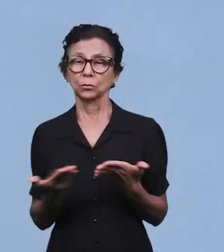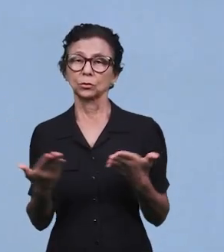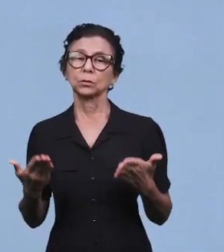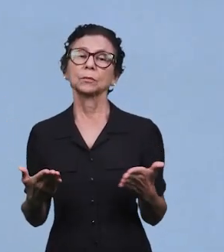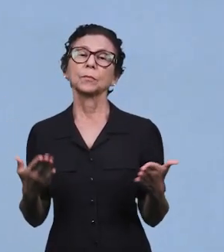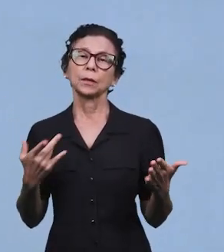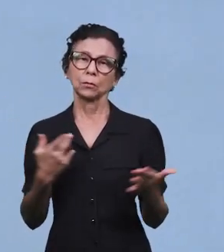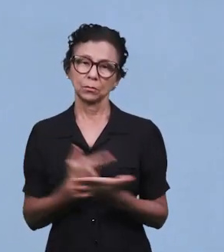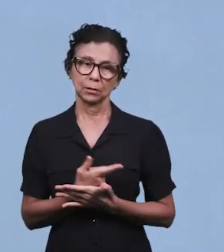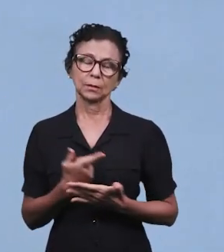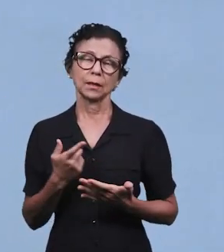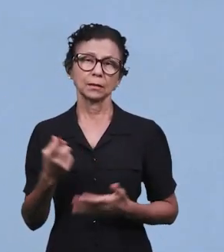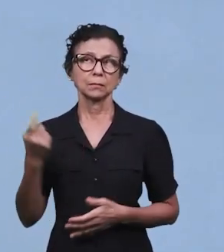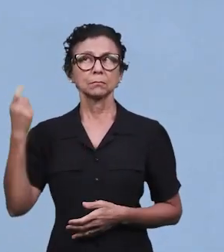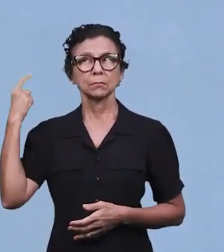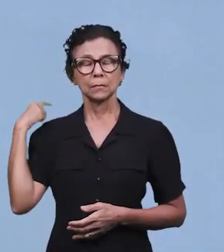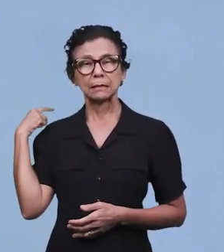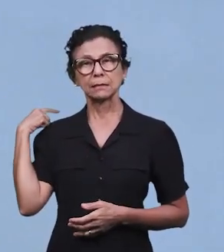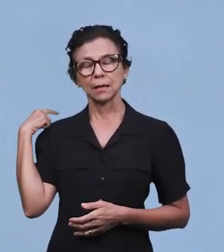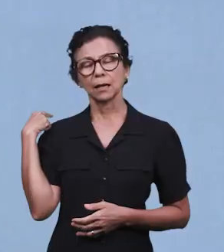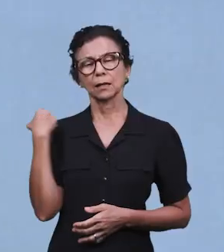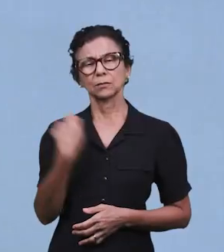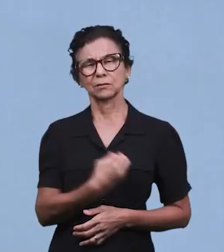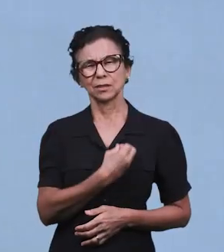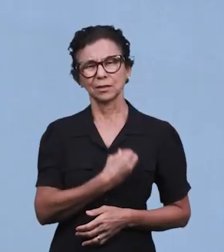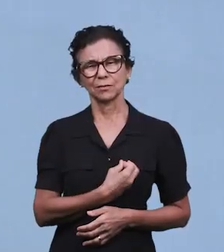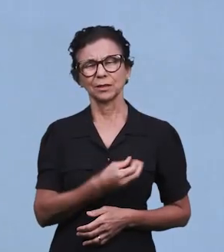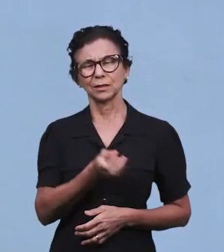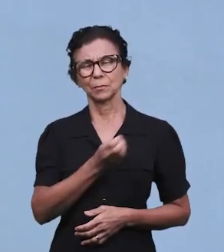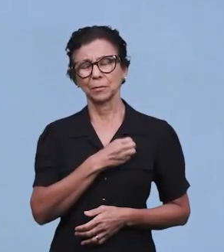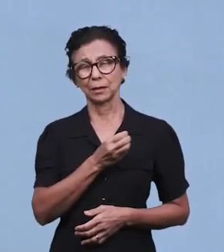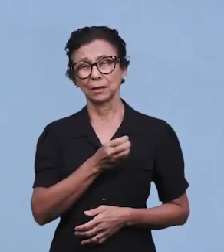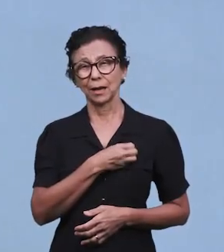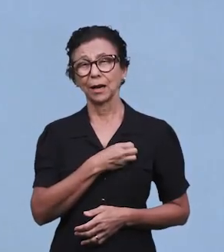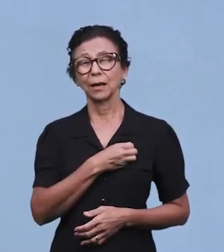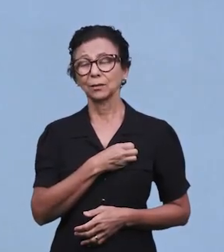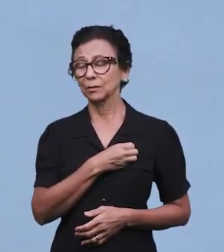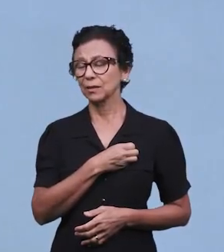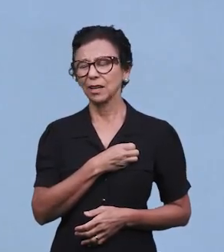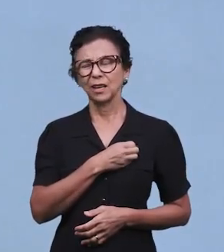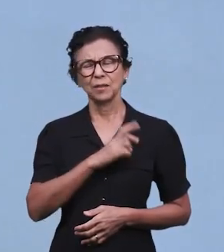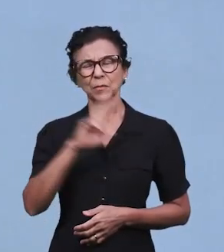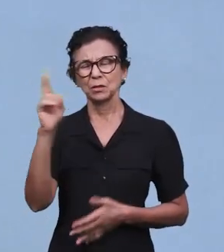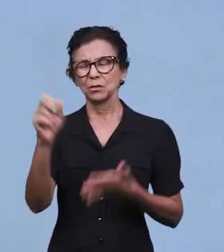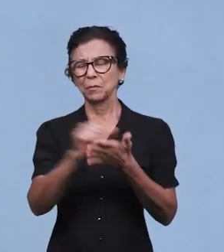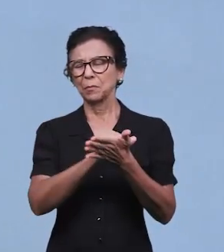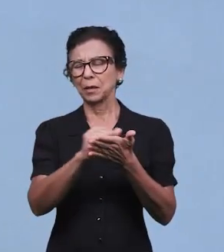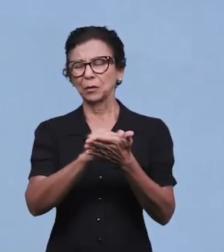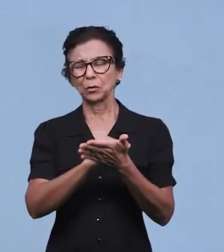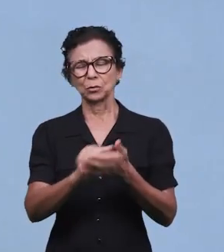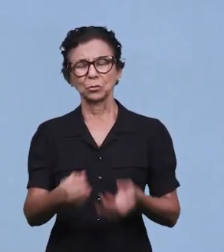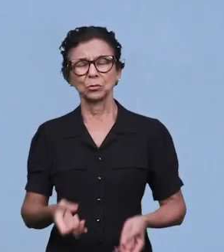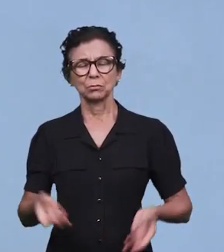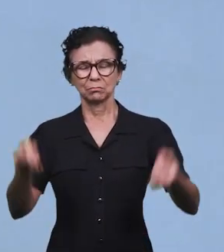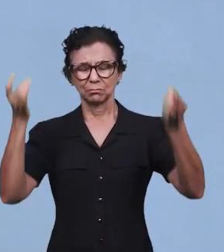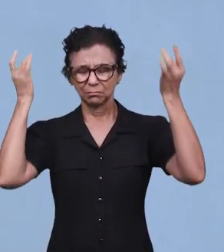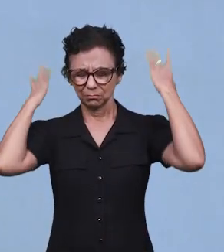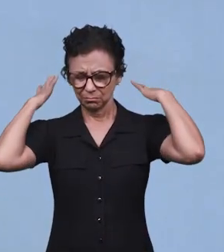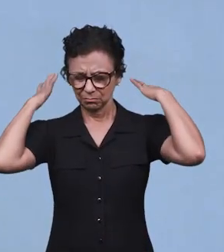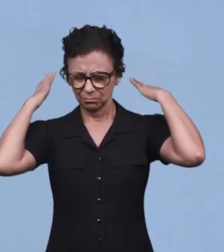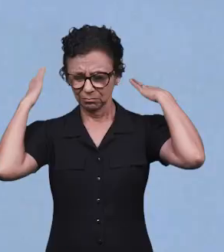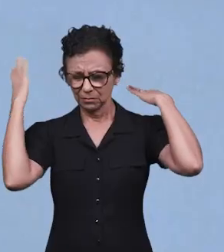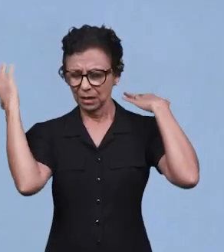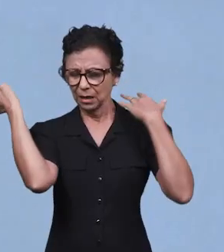Apesar de quando viemos, o passado em que nós levamos, que o Senhor lançou para trás de si, das suas costas, todos os nossos pecados,